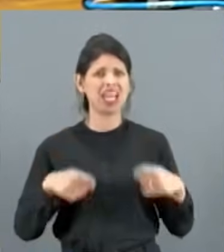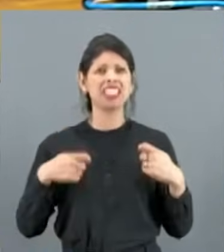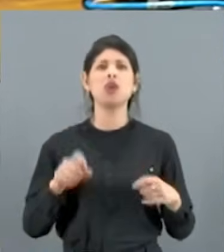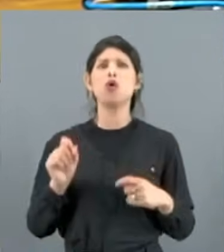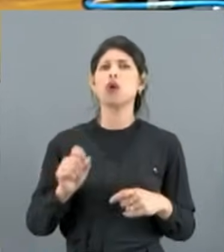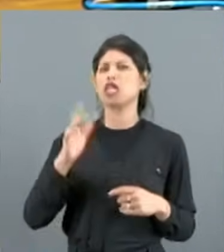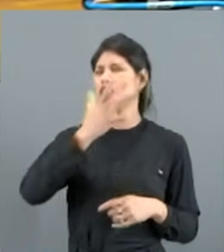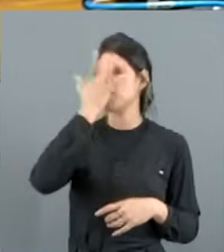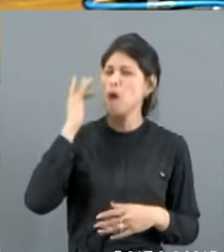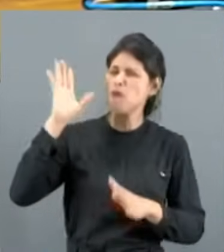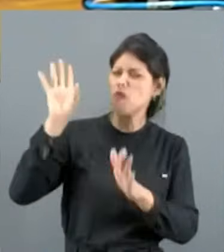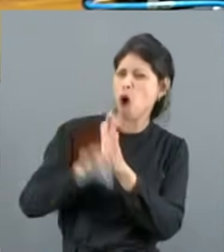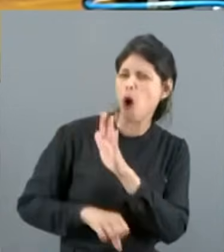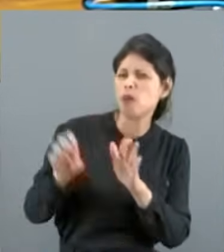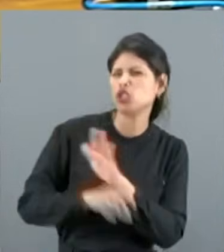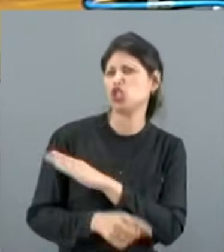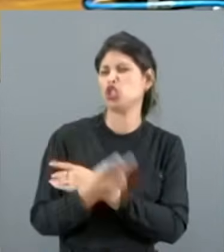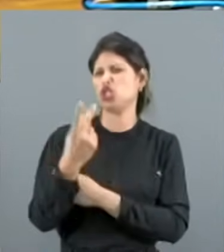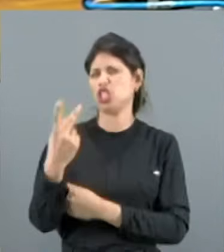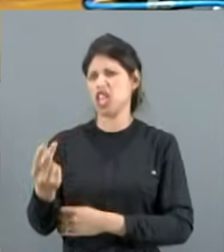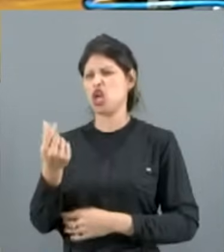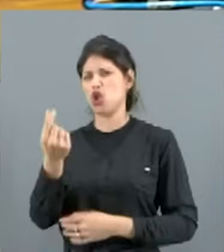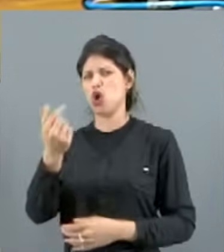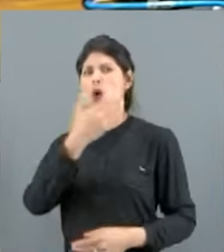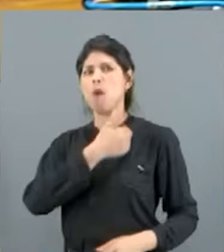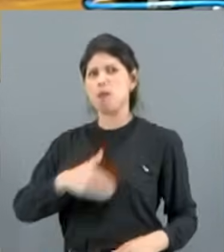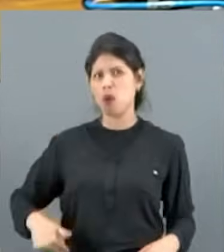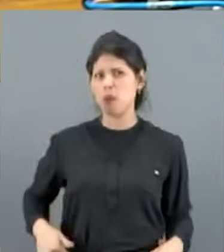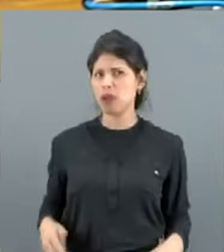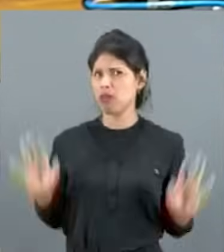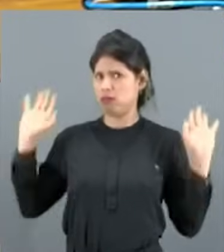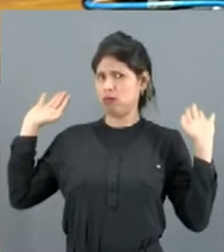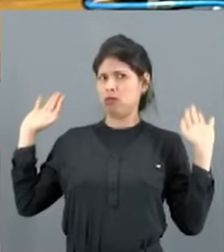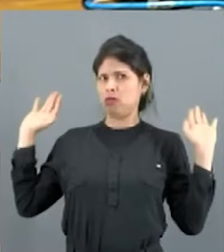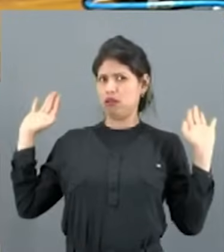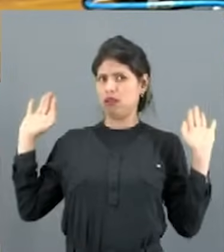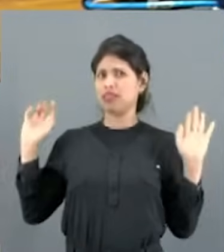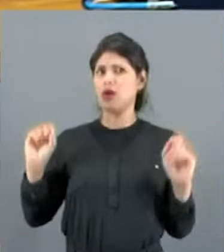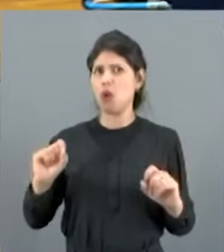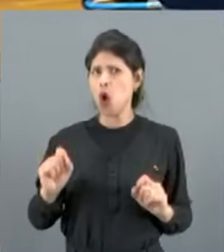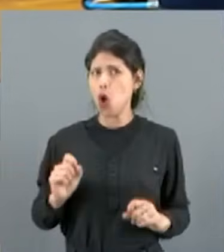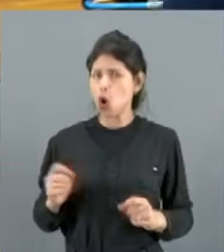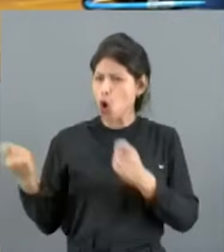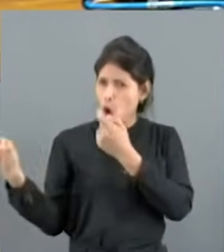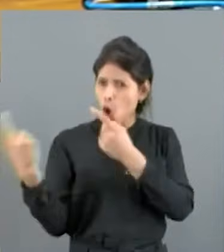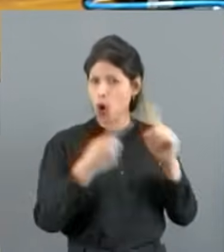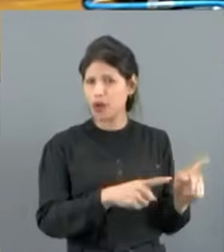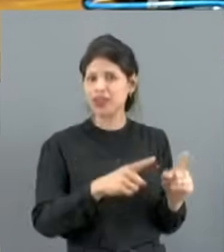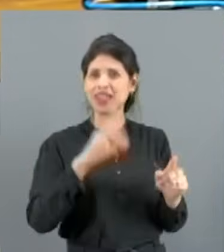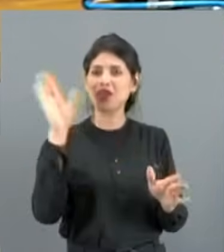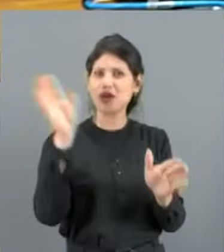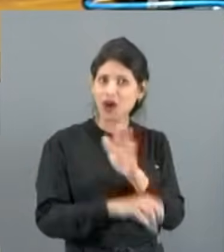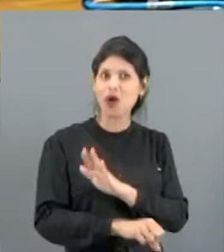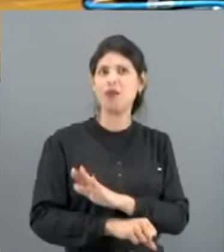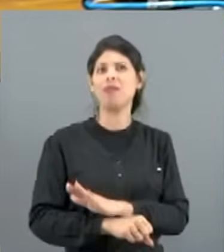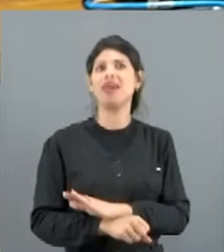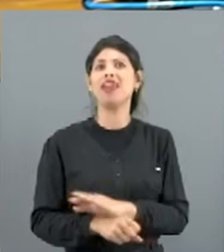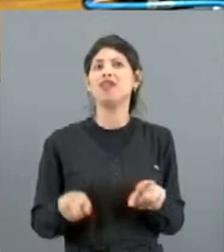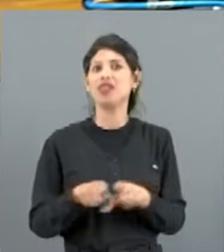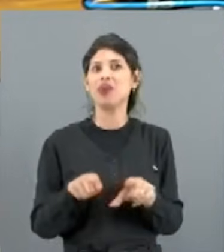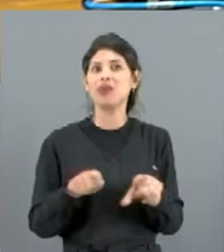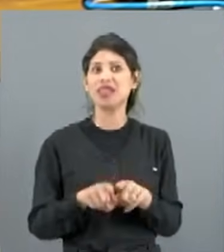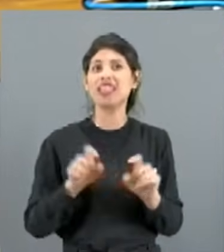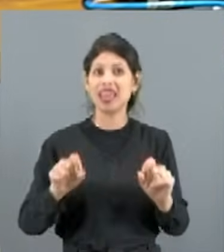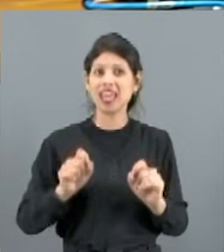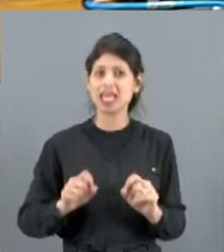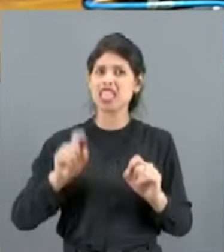rouba dinheiro público devia ser a pena de morte golpe eu sou contra golpe mas se para campanha de eleição e falar que vai defender